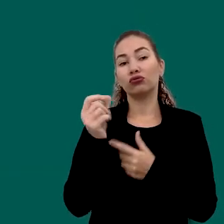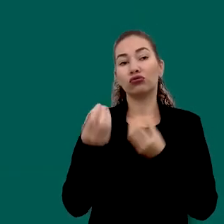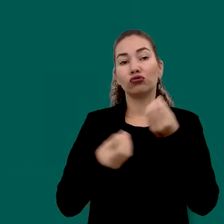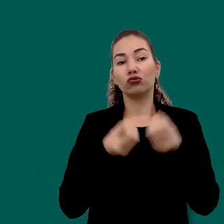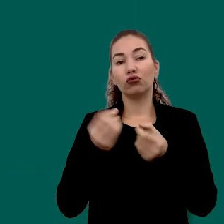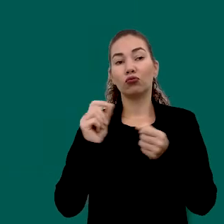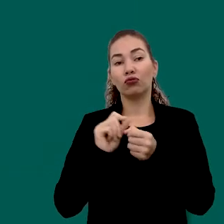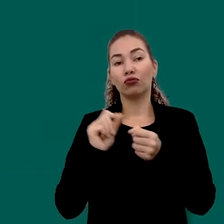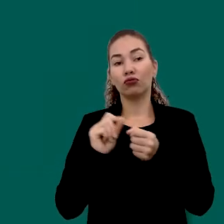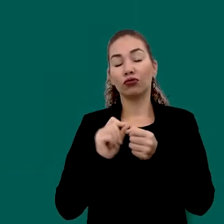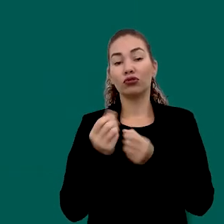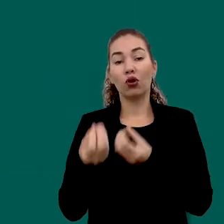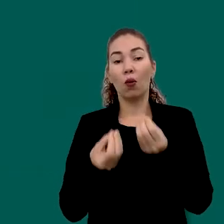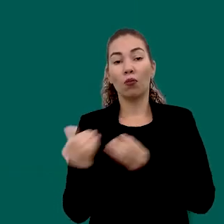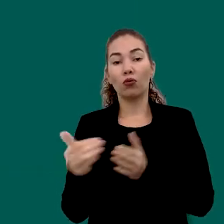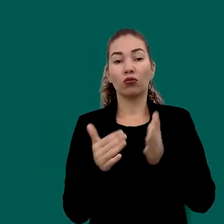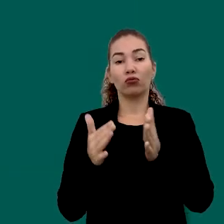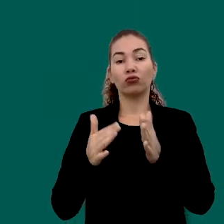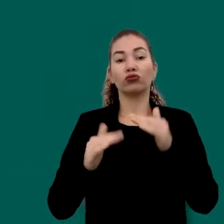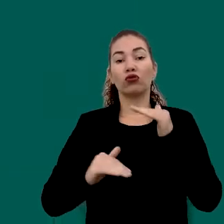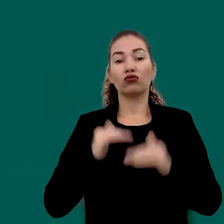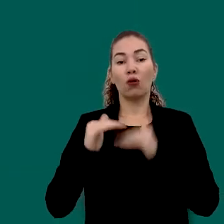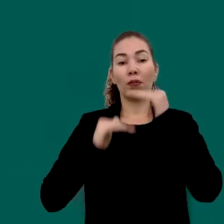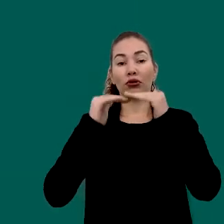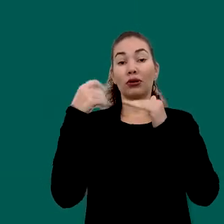que o varejo conduzia alguns processos